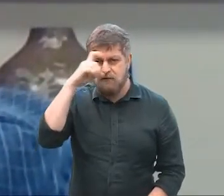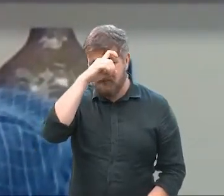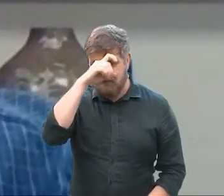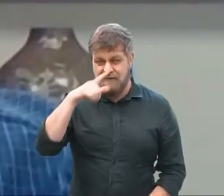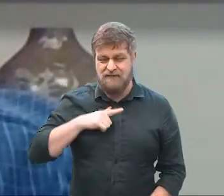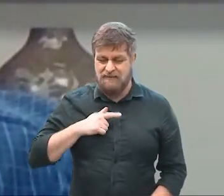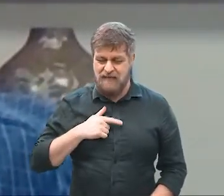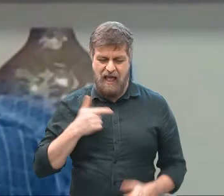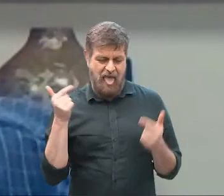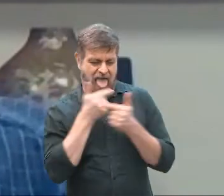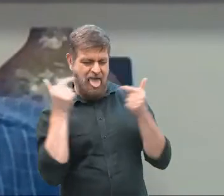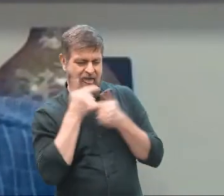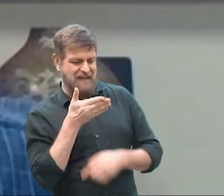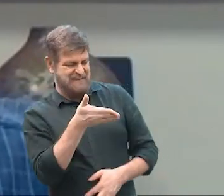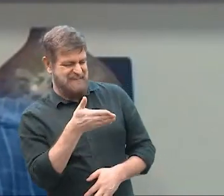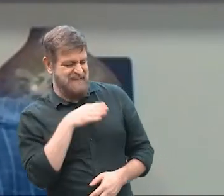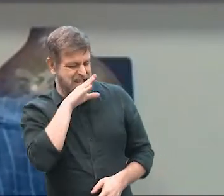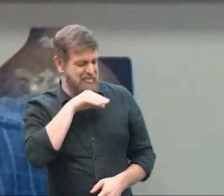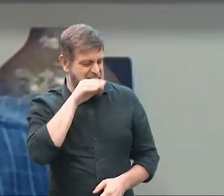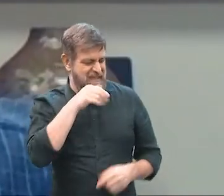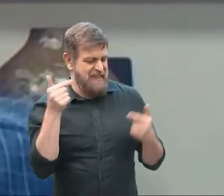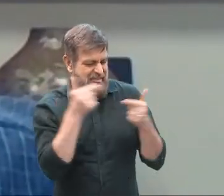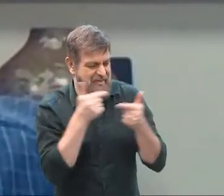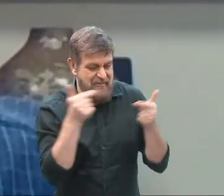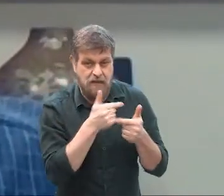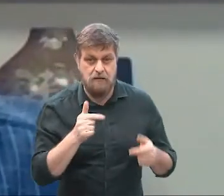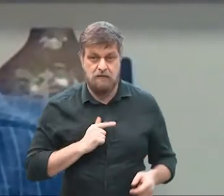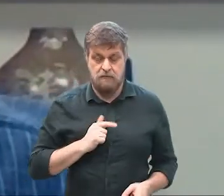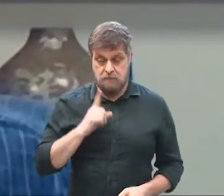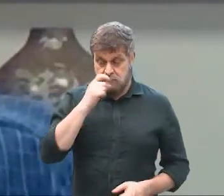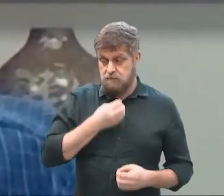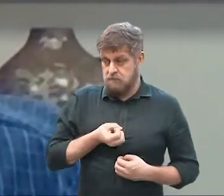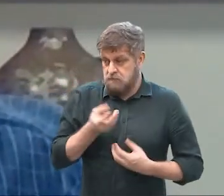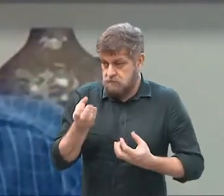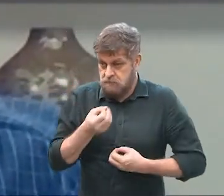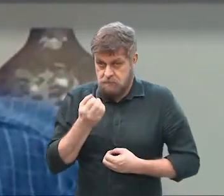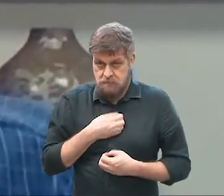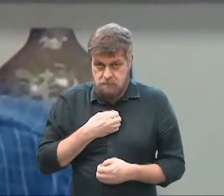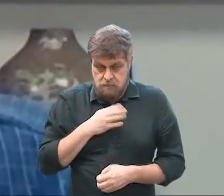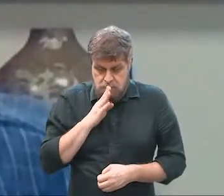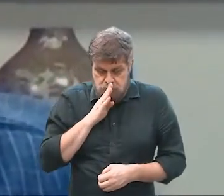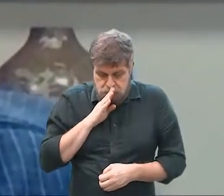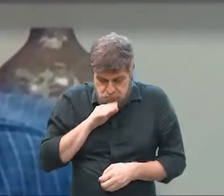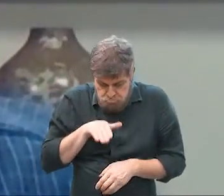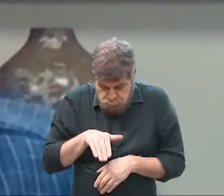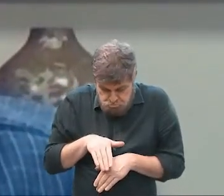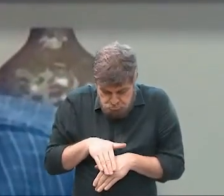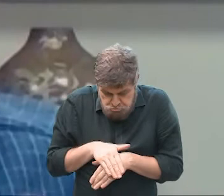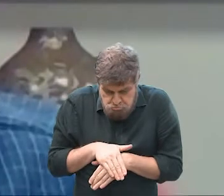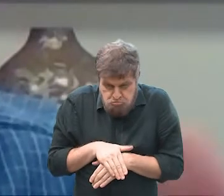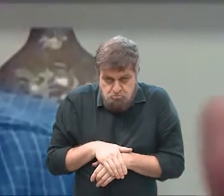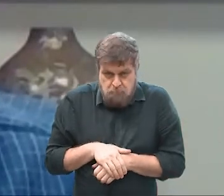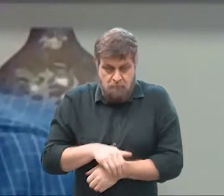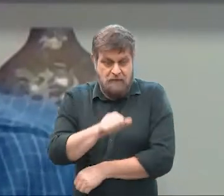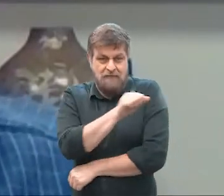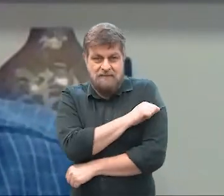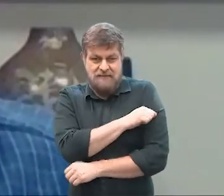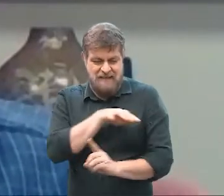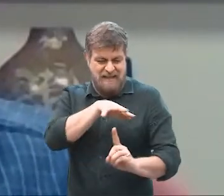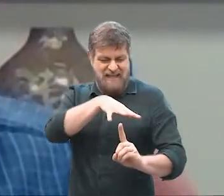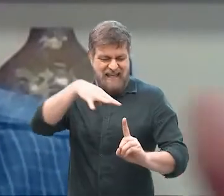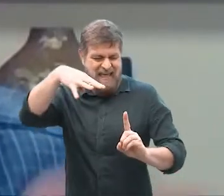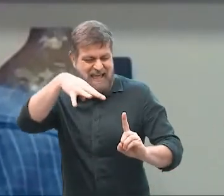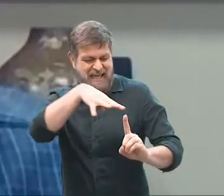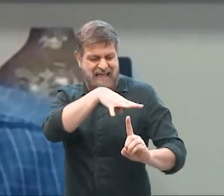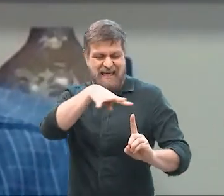Ela tem dificuldade de se expressar. Sim. E ela no meio estudantil, às vezes ela pode ser